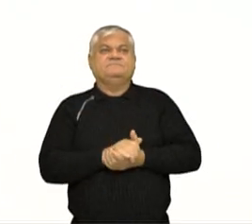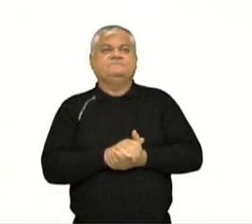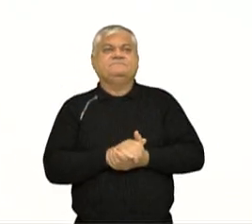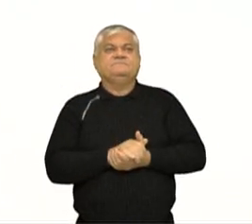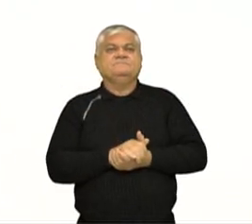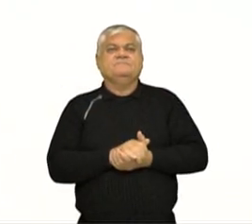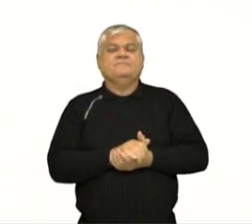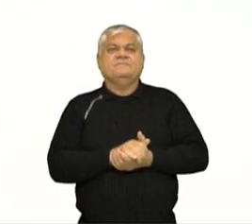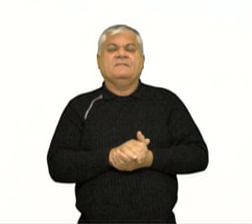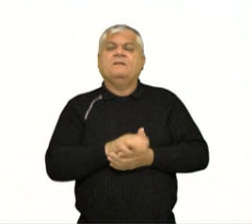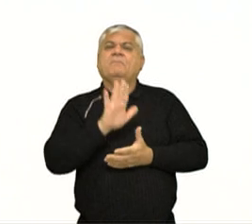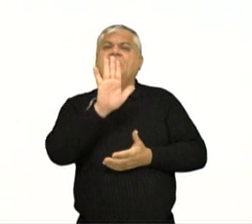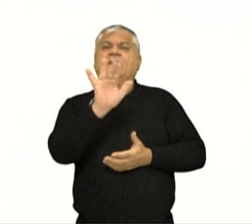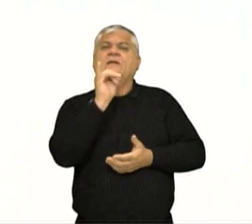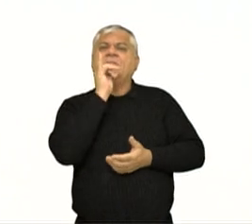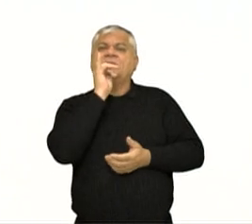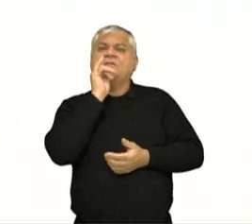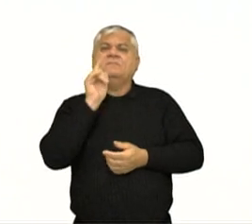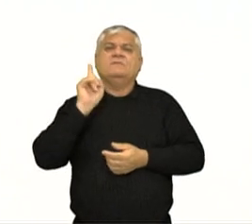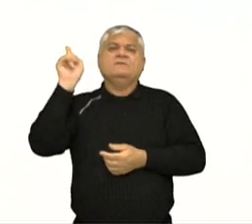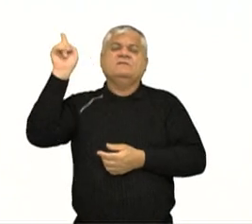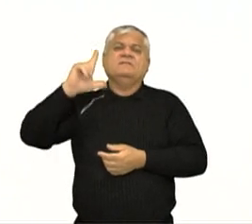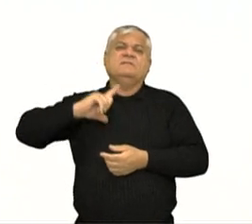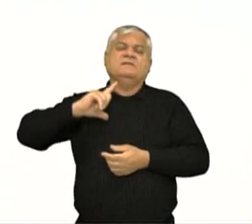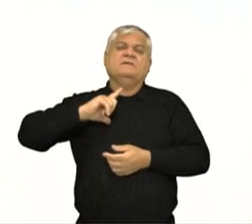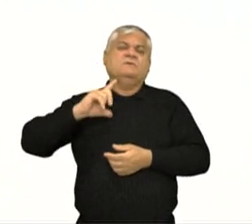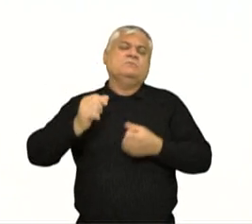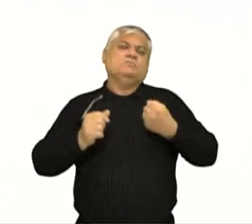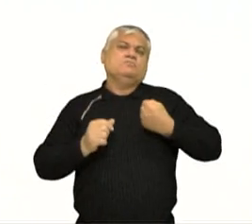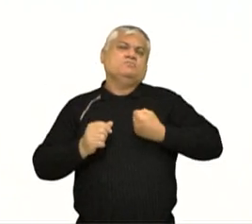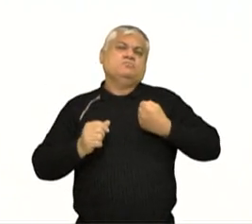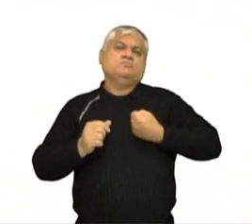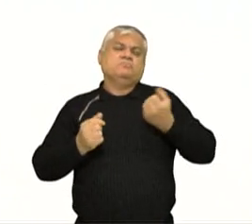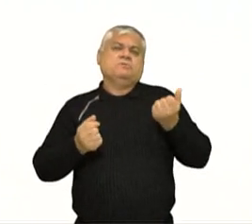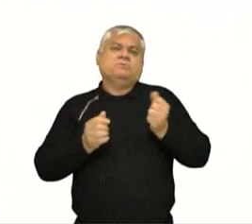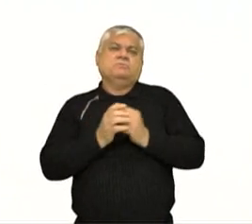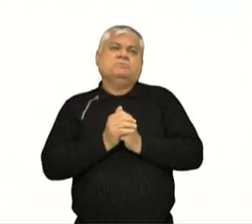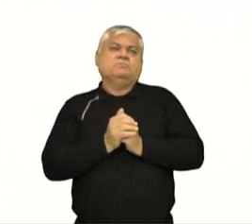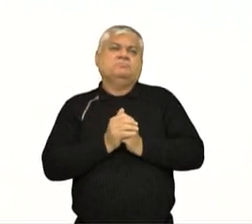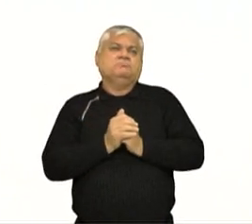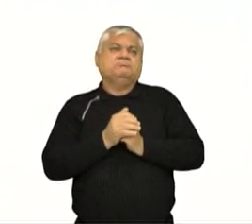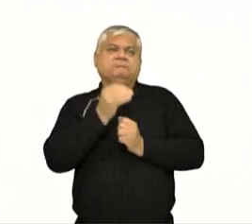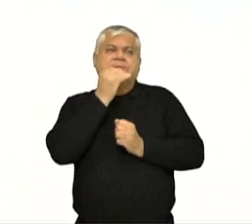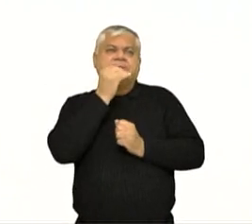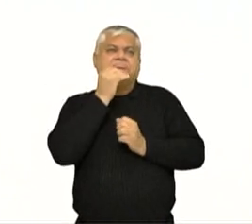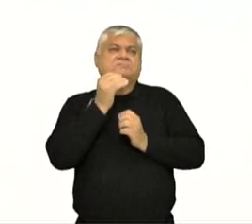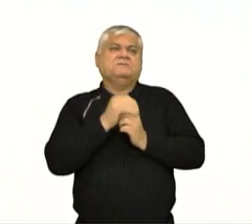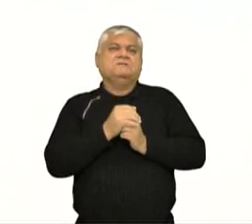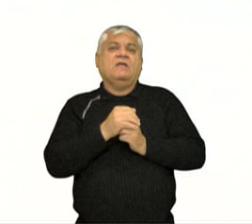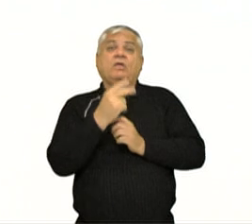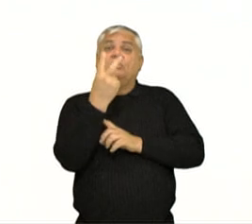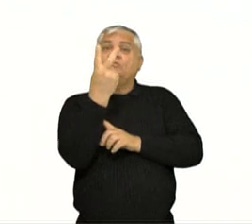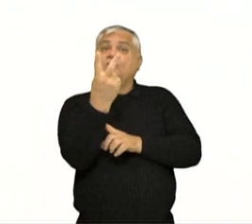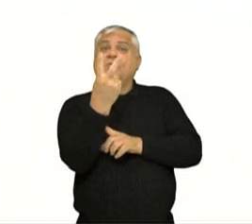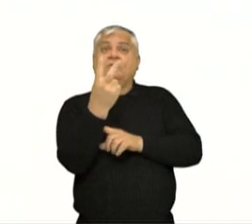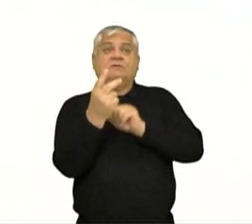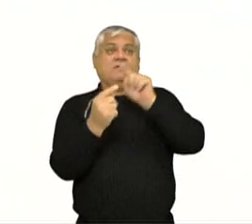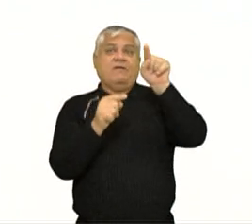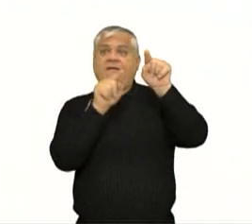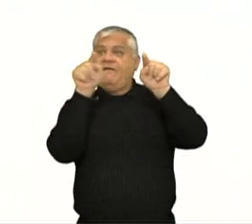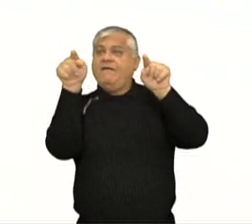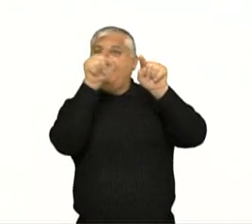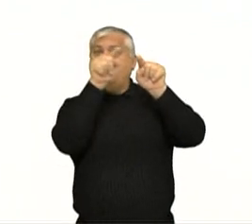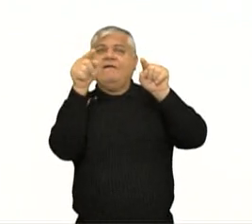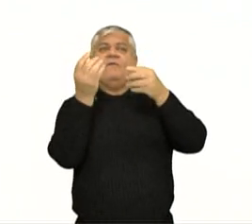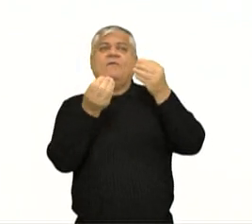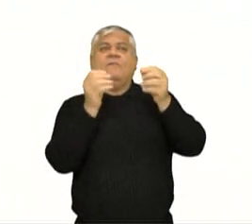E quando nós temos aqui um número, uma base decimal, e temos 2 expoentes. O que a